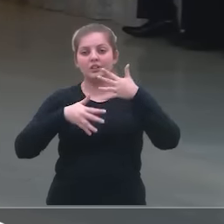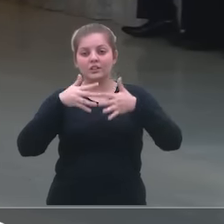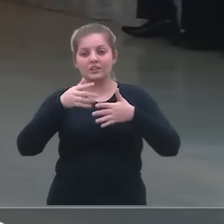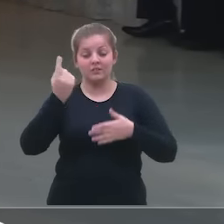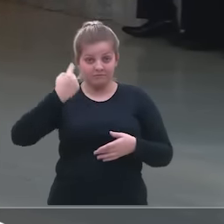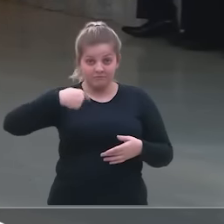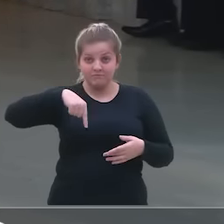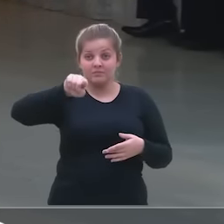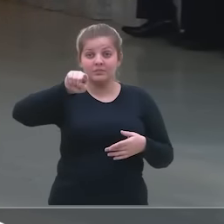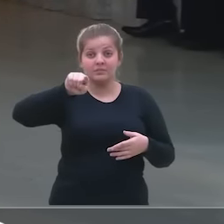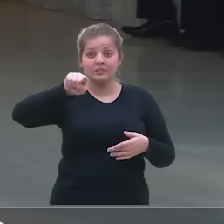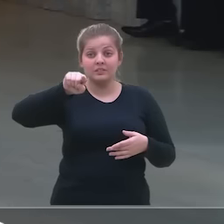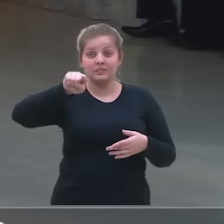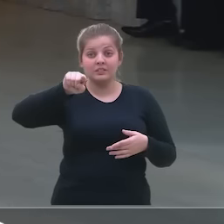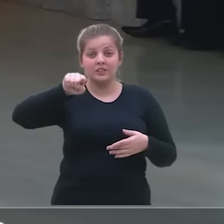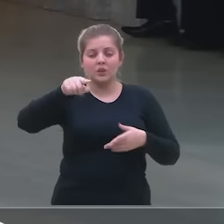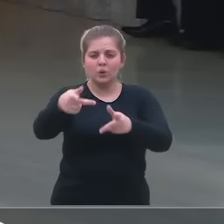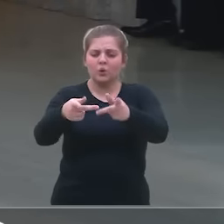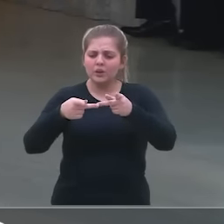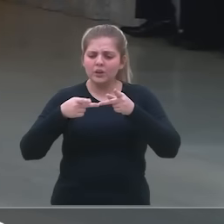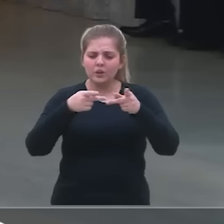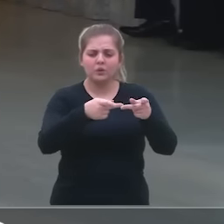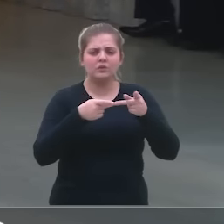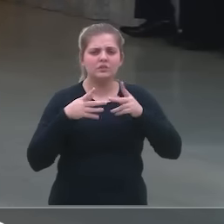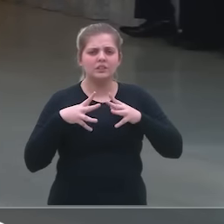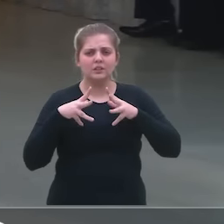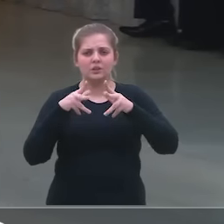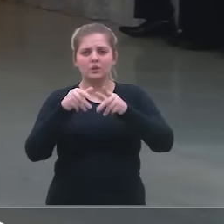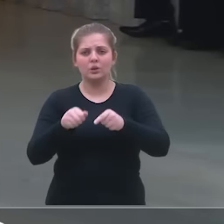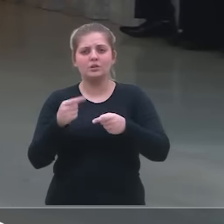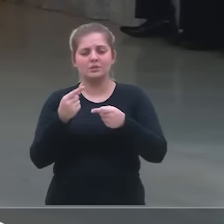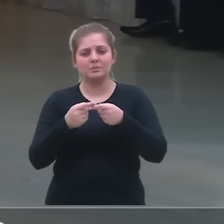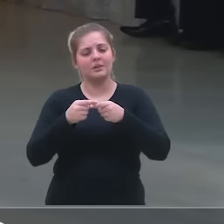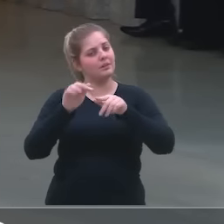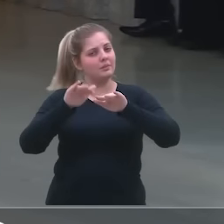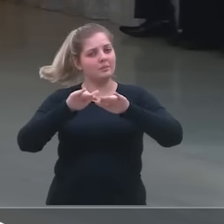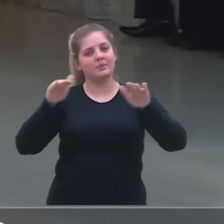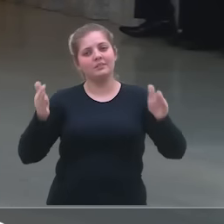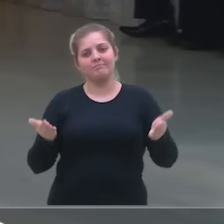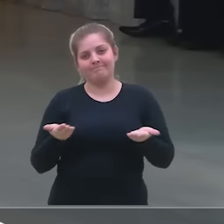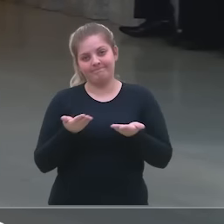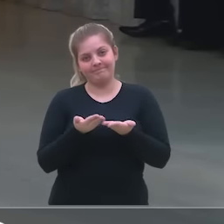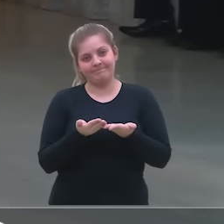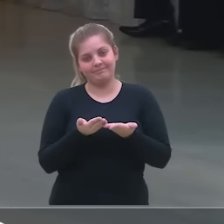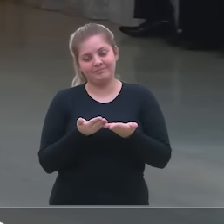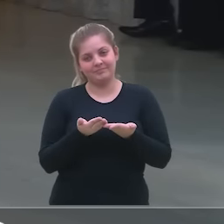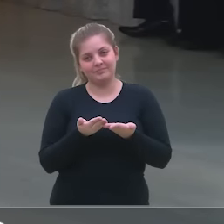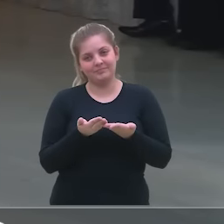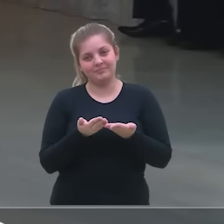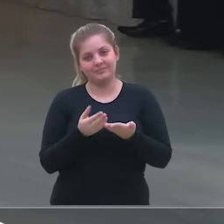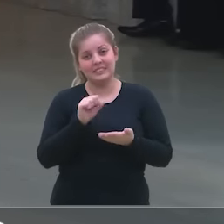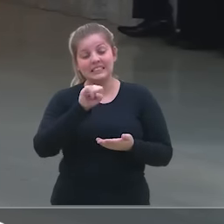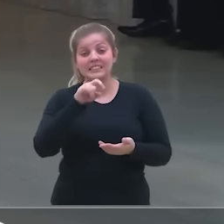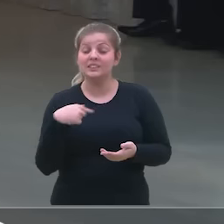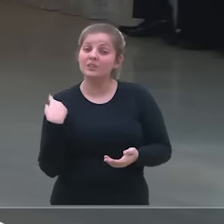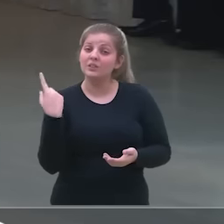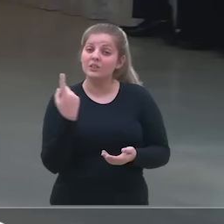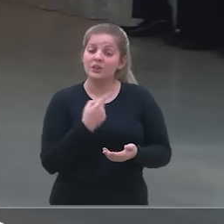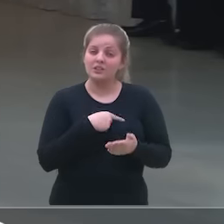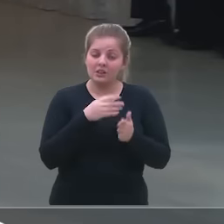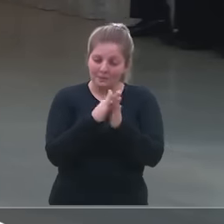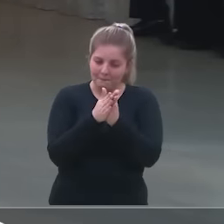ide eidai todos para o banquete e Se nós formos